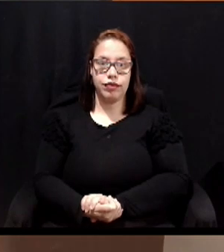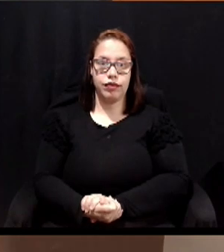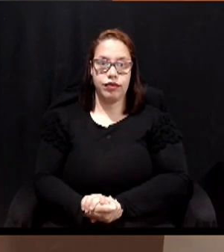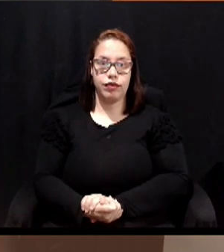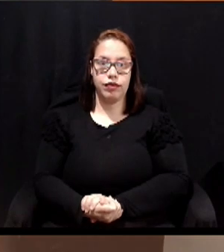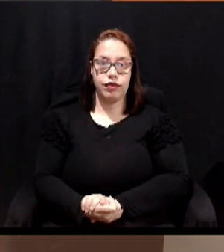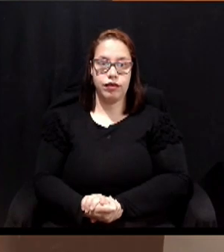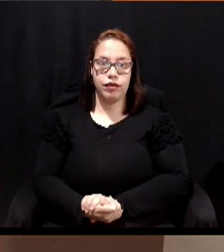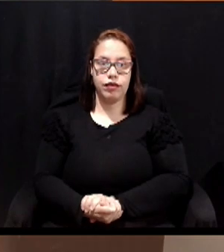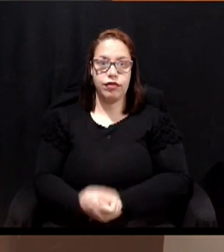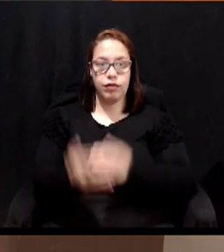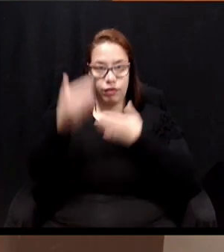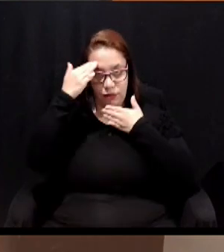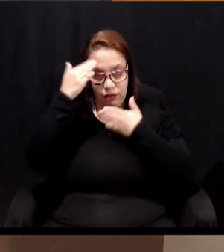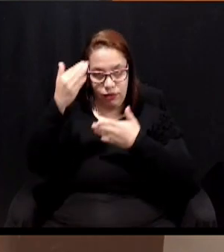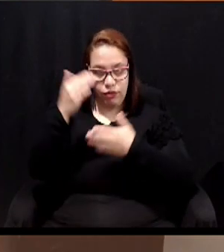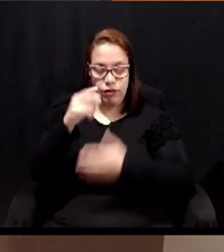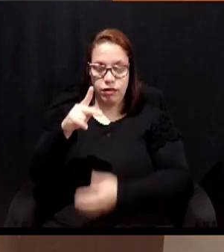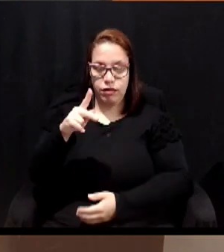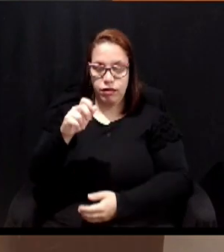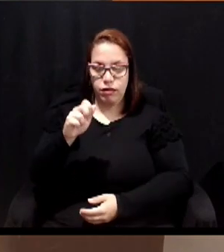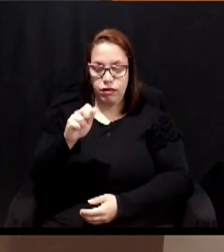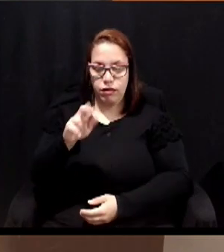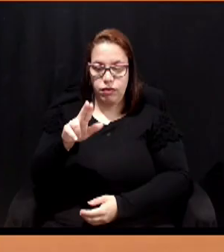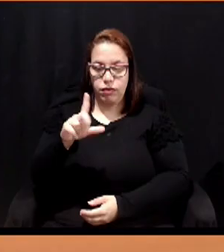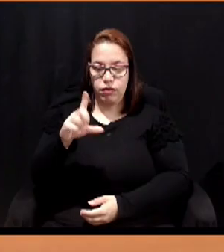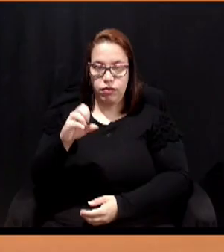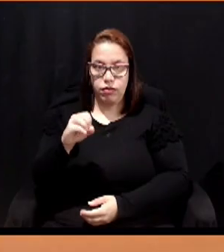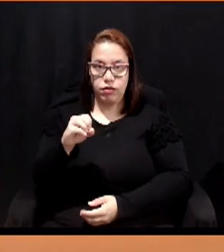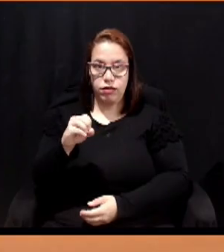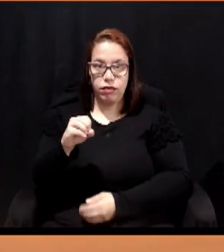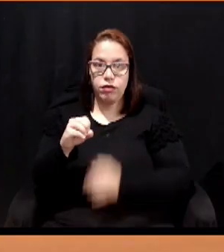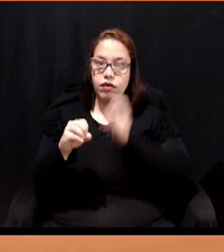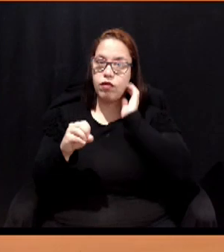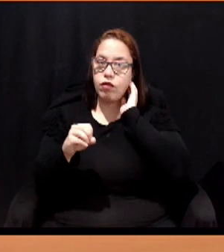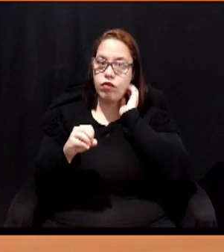Muitíssimo obrigada, Paulo. Acho que tem muita